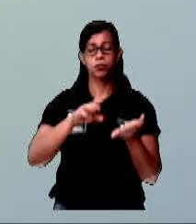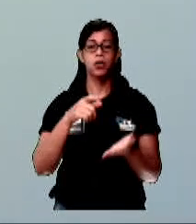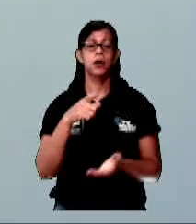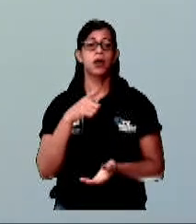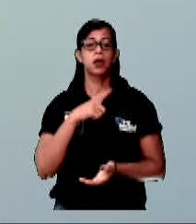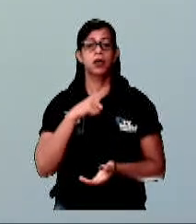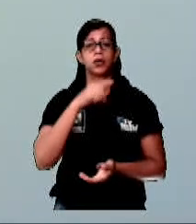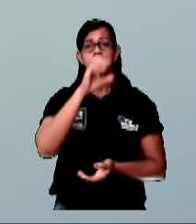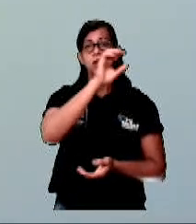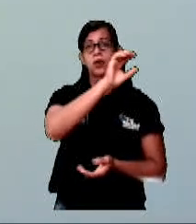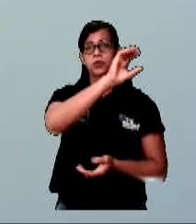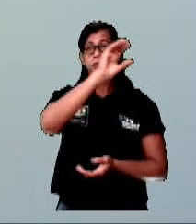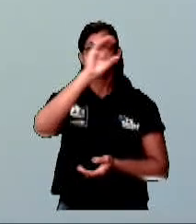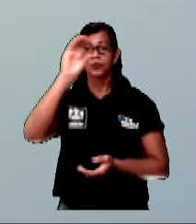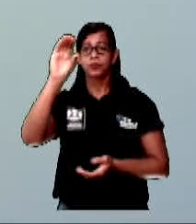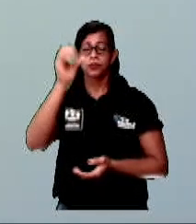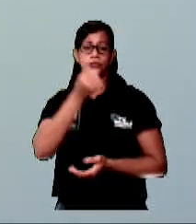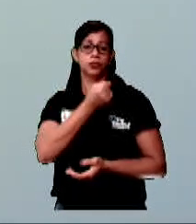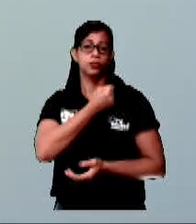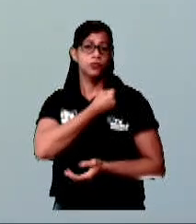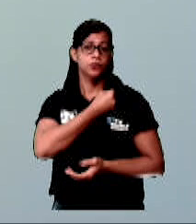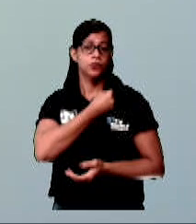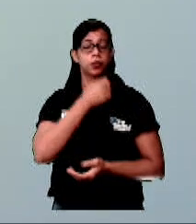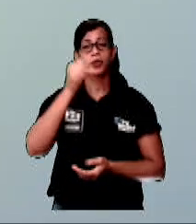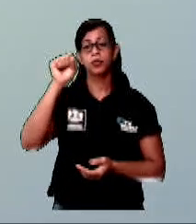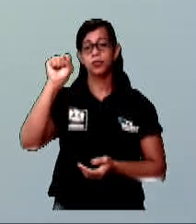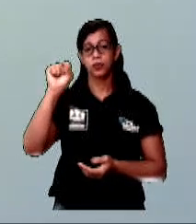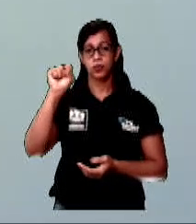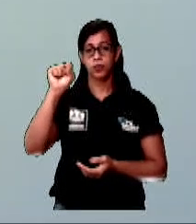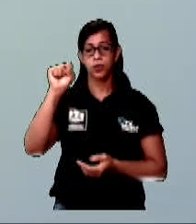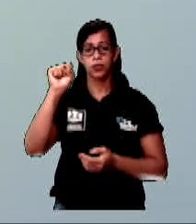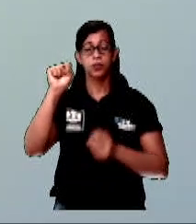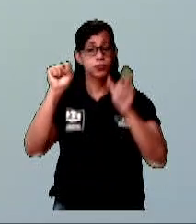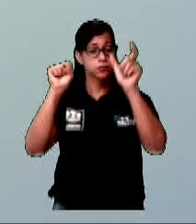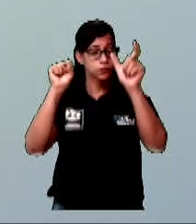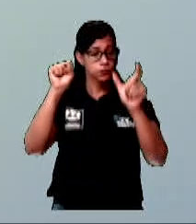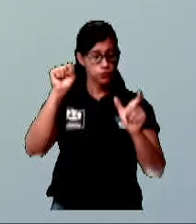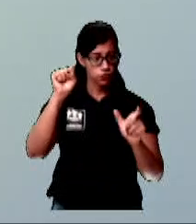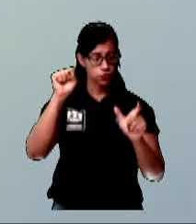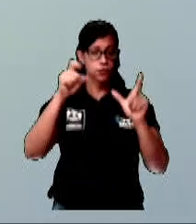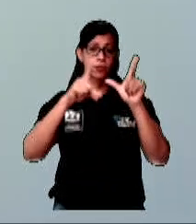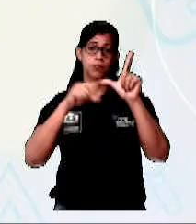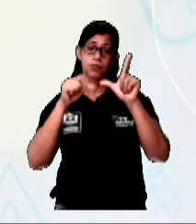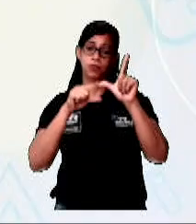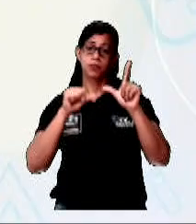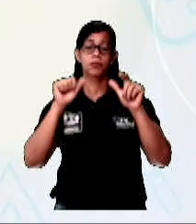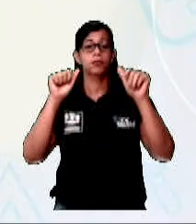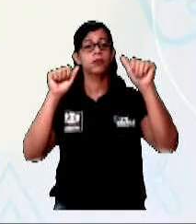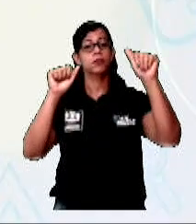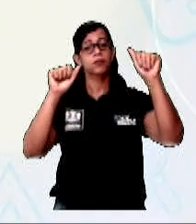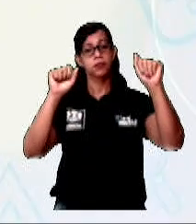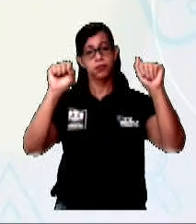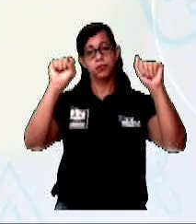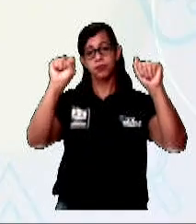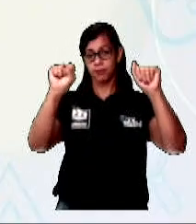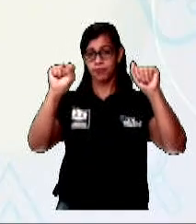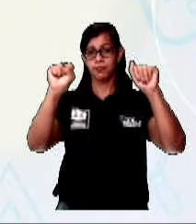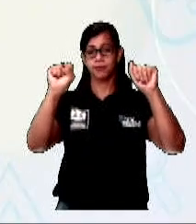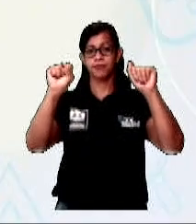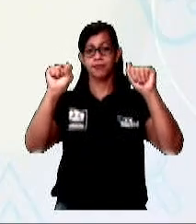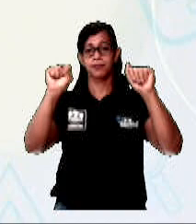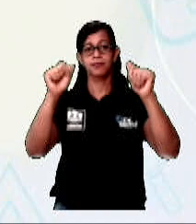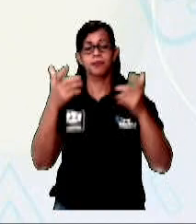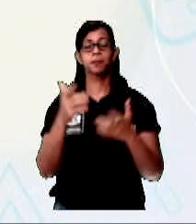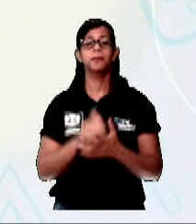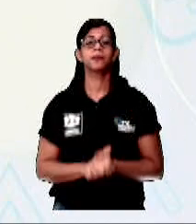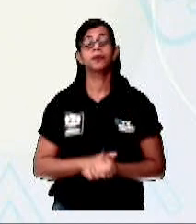posição 8, né? No número 8 e na letra A. Então, a gente vai ter 8A como posição